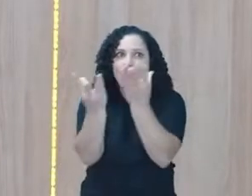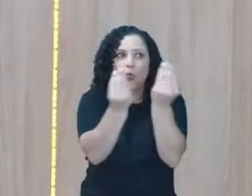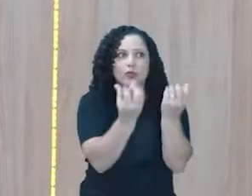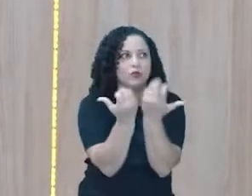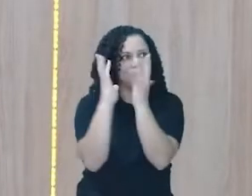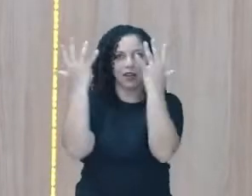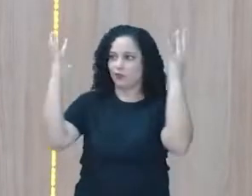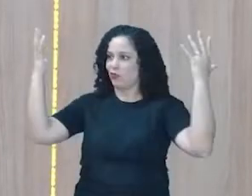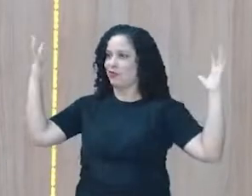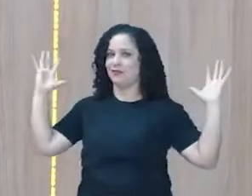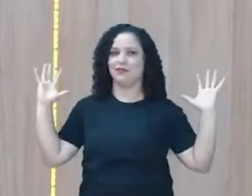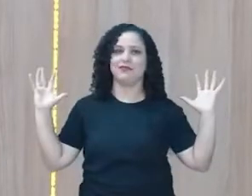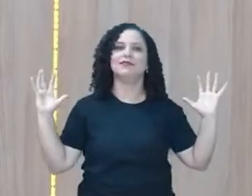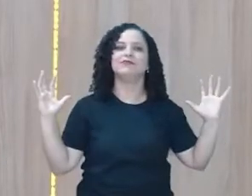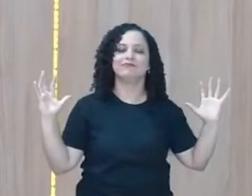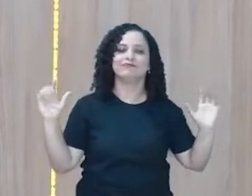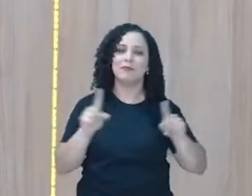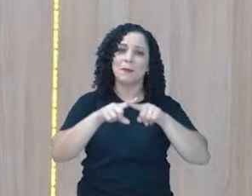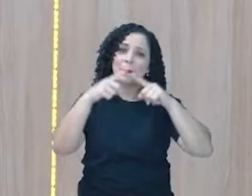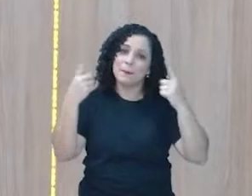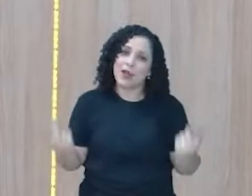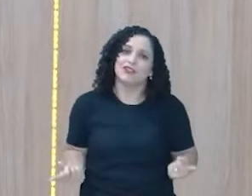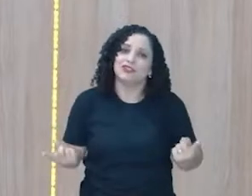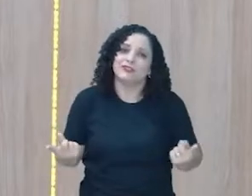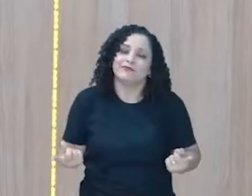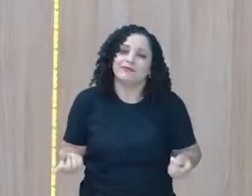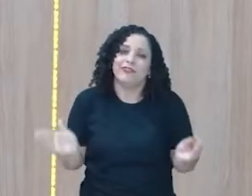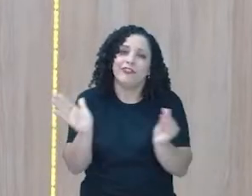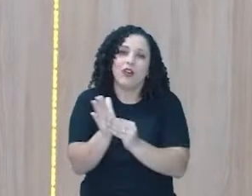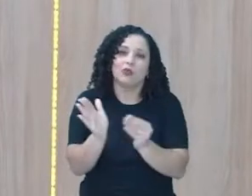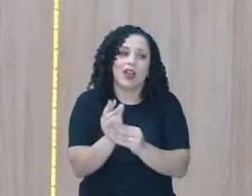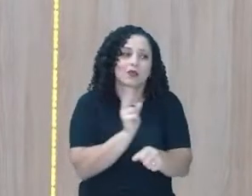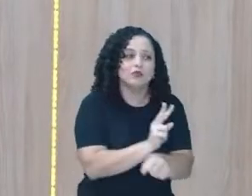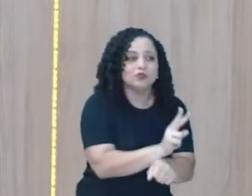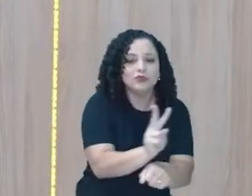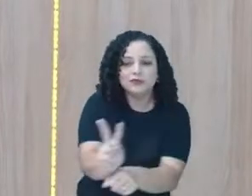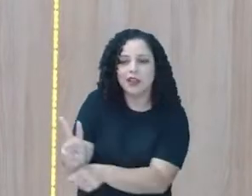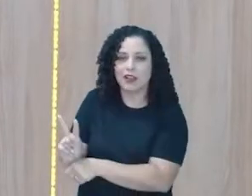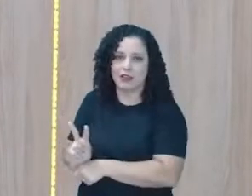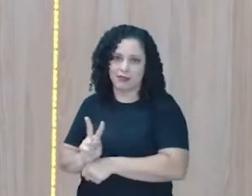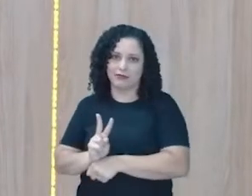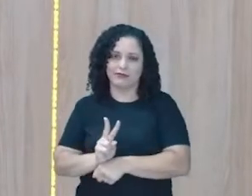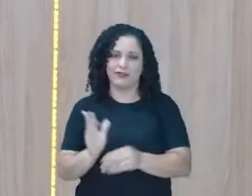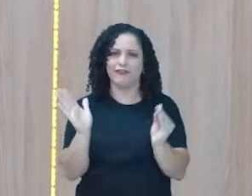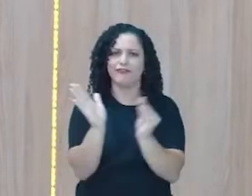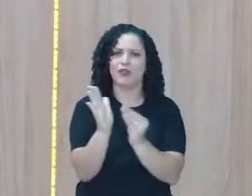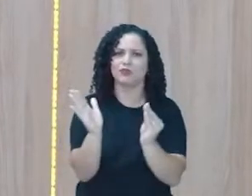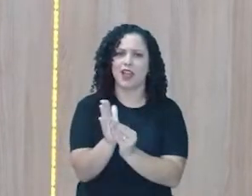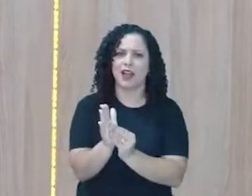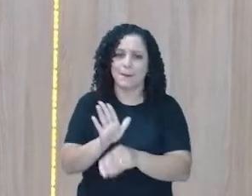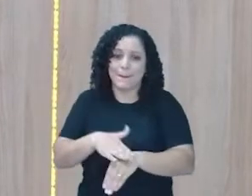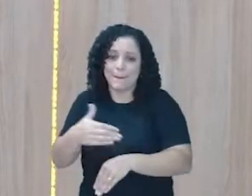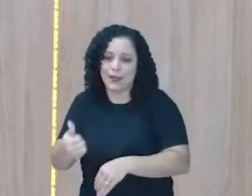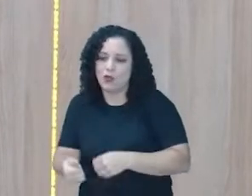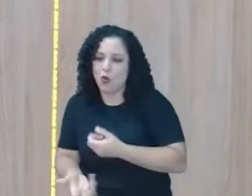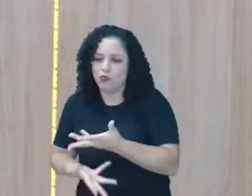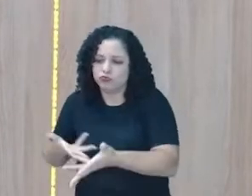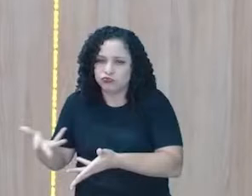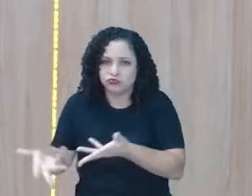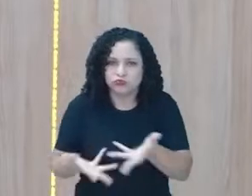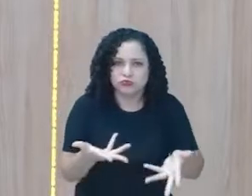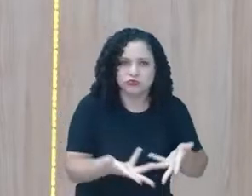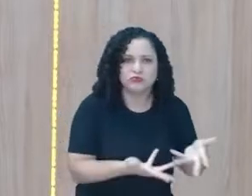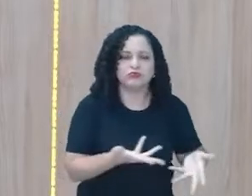mas infelizmente a gente realmente não cuida, né? Não preserva. A gente viu aí